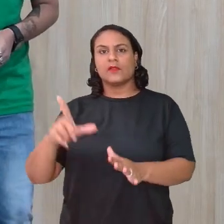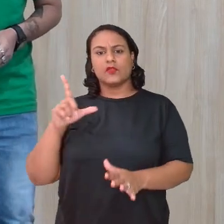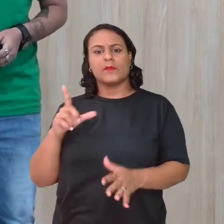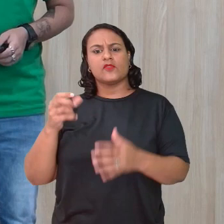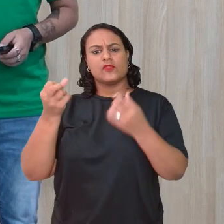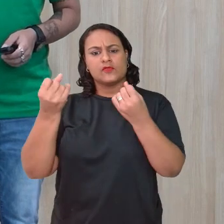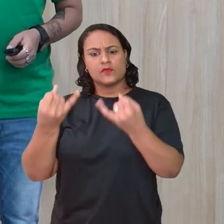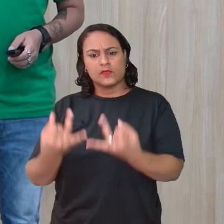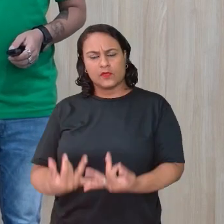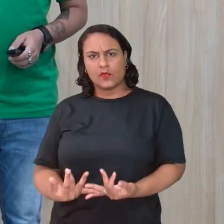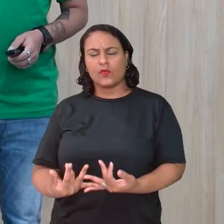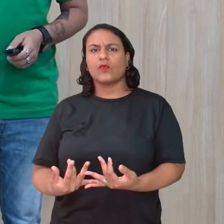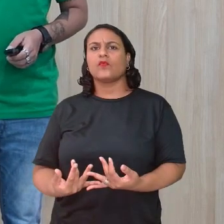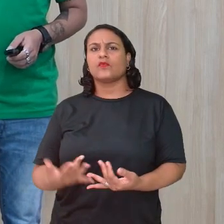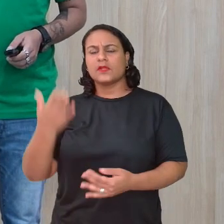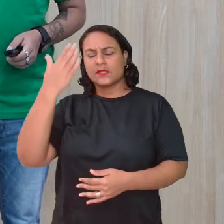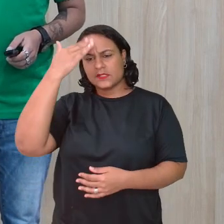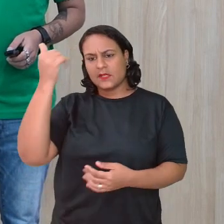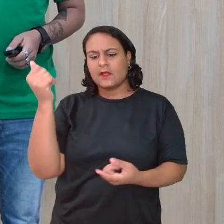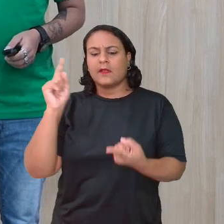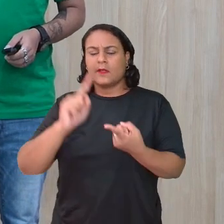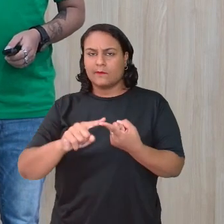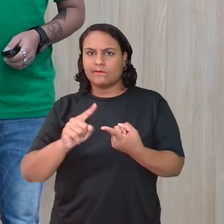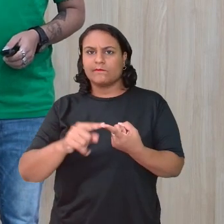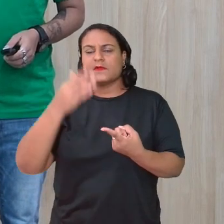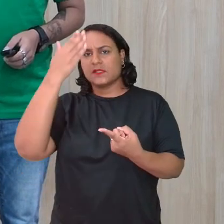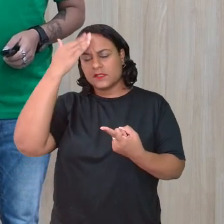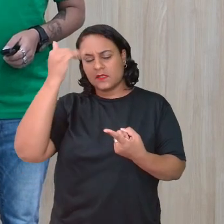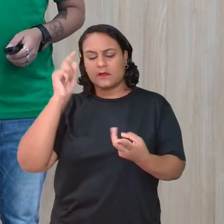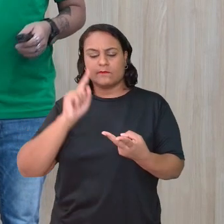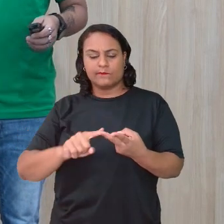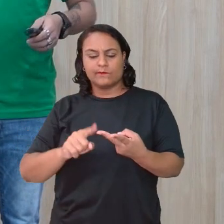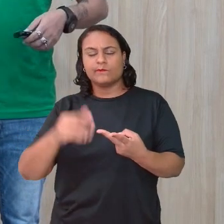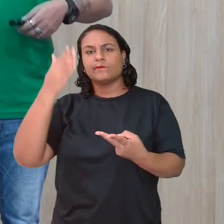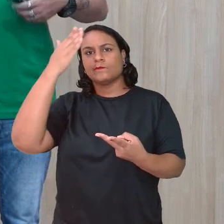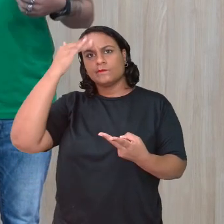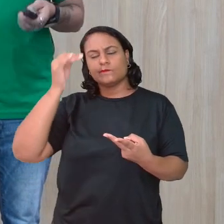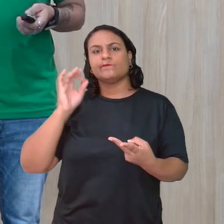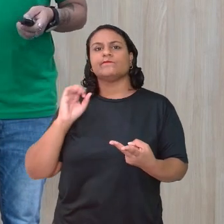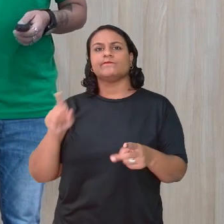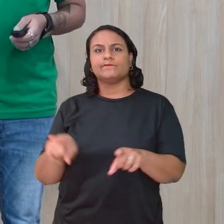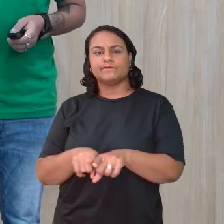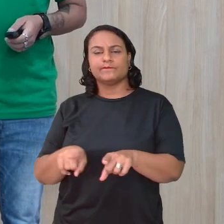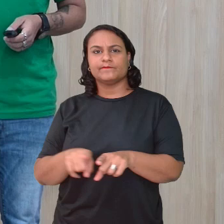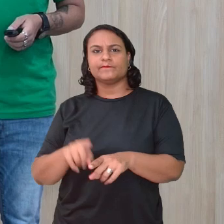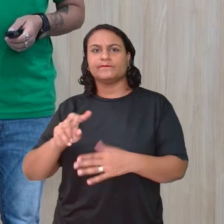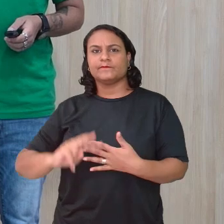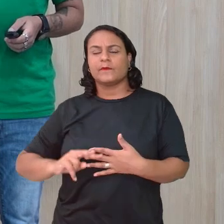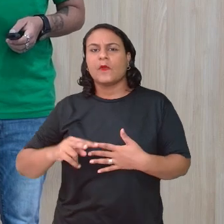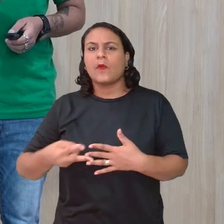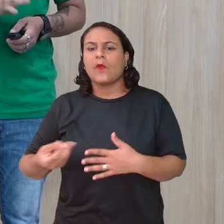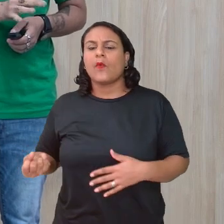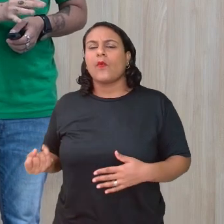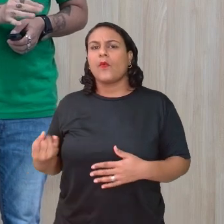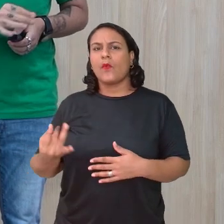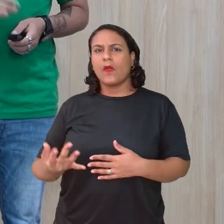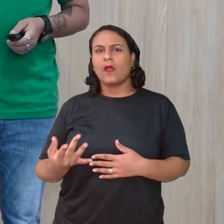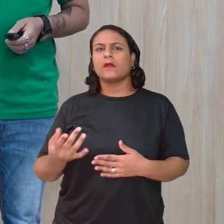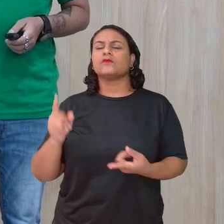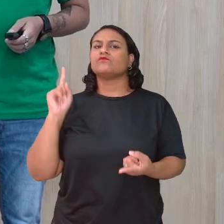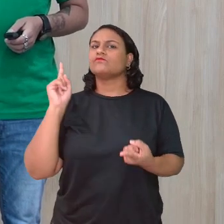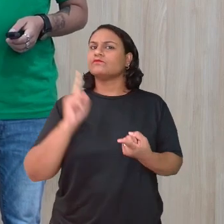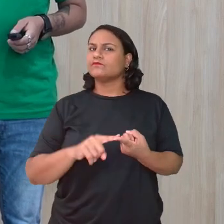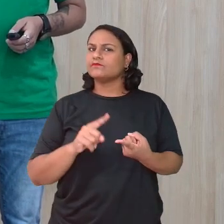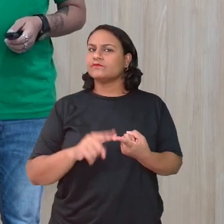gente determinou quem eram os casos favoráveis e quem eram os casos possíveis e, consequentemente, quantos são os casos